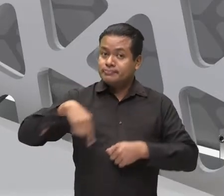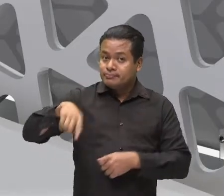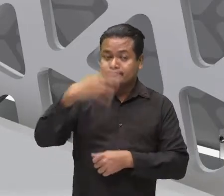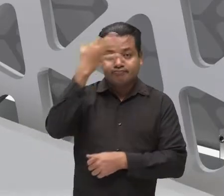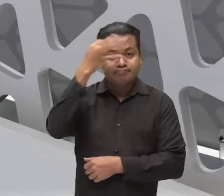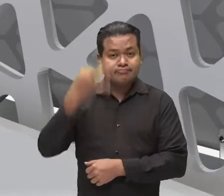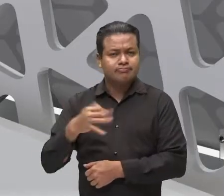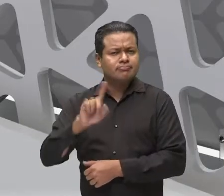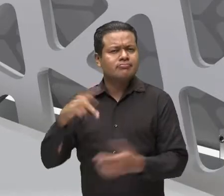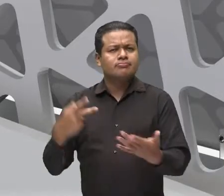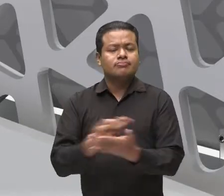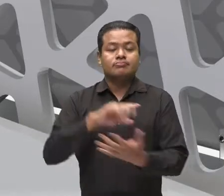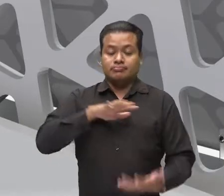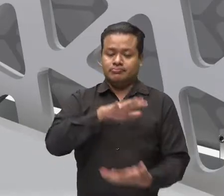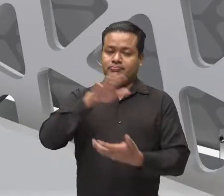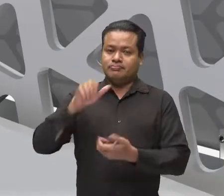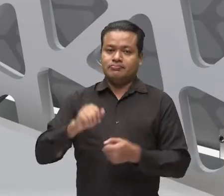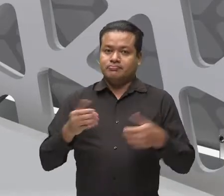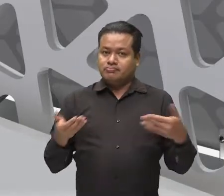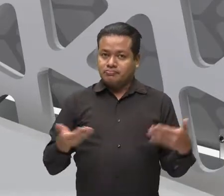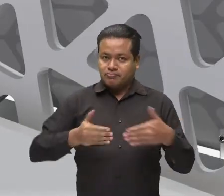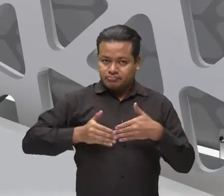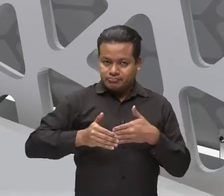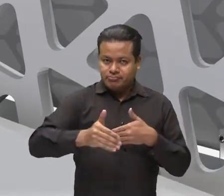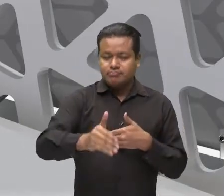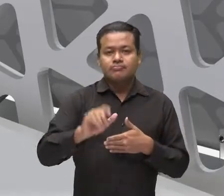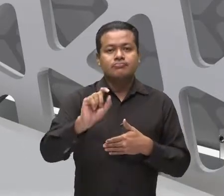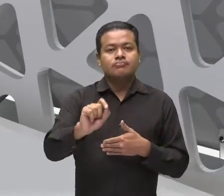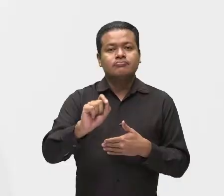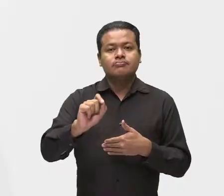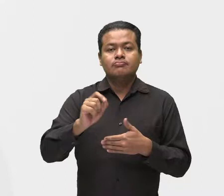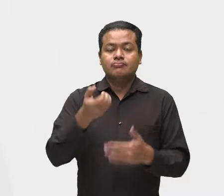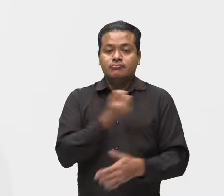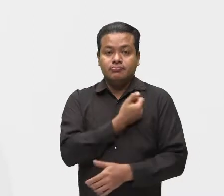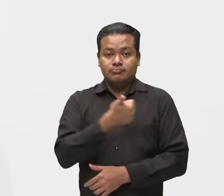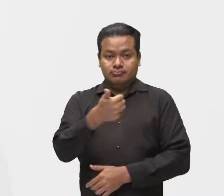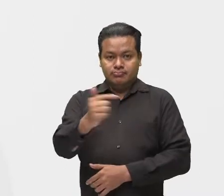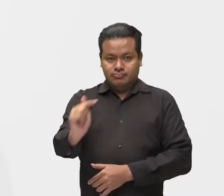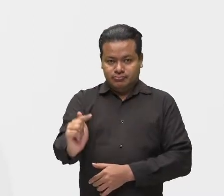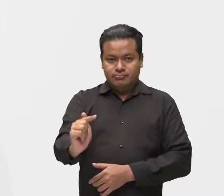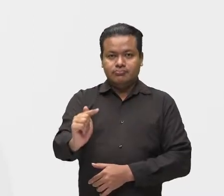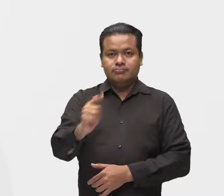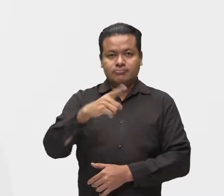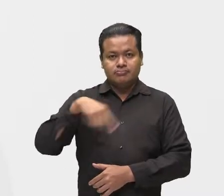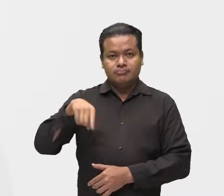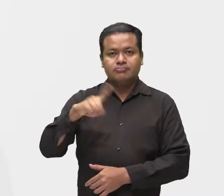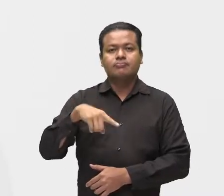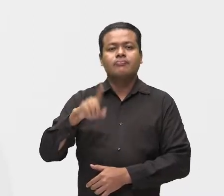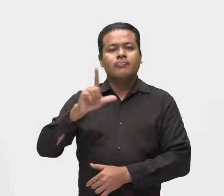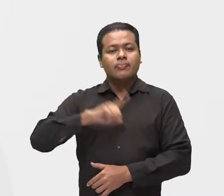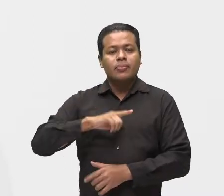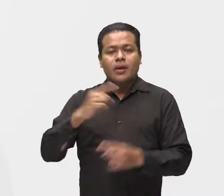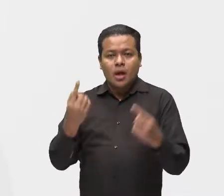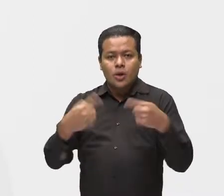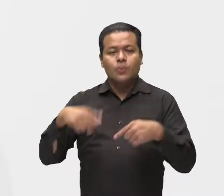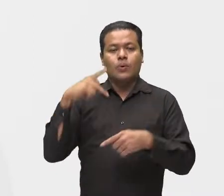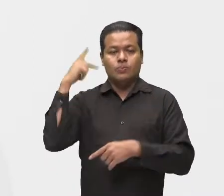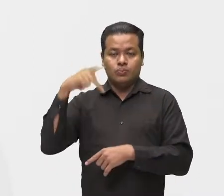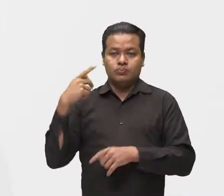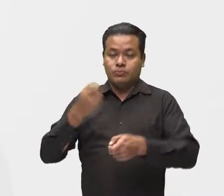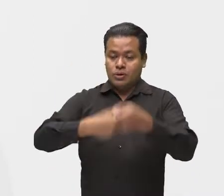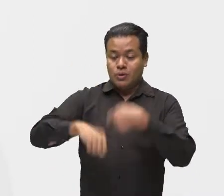que está acontecendo aí pelo mundo. Agora, pessoal, nós vamos ter a nossa aula 17, né? O objeto de conhecimento é esse daí, disputas políticas,